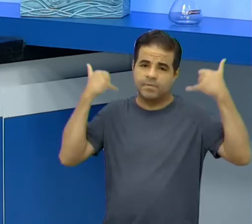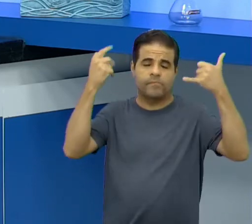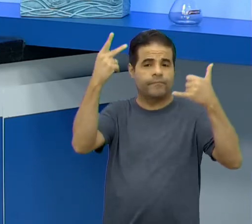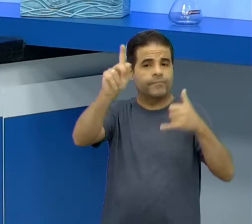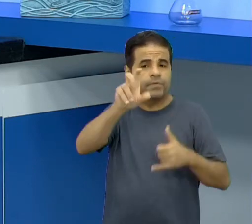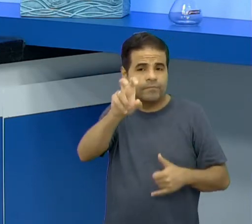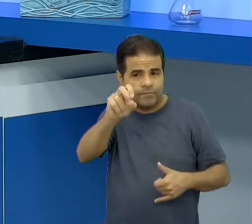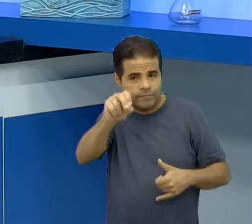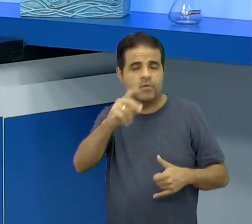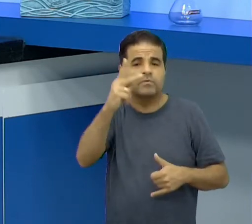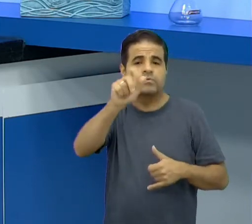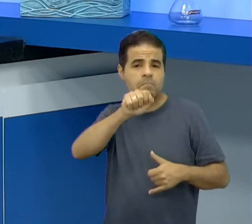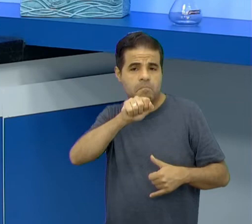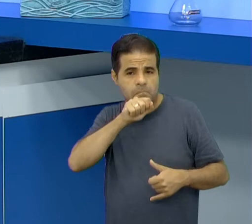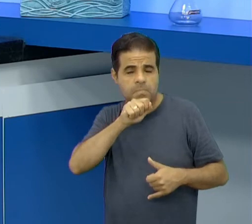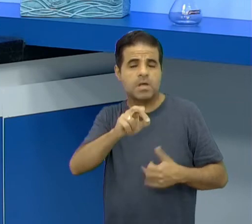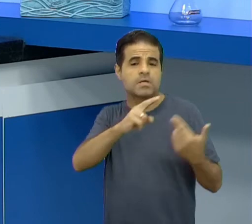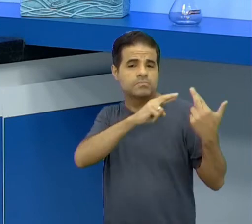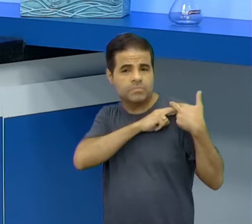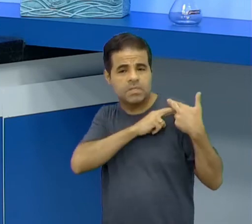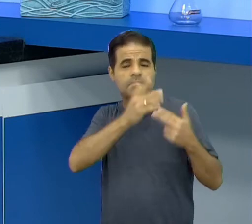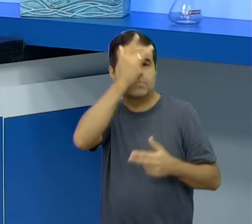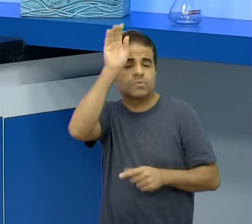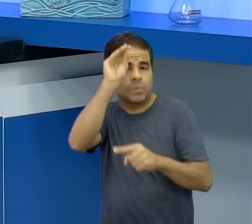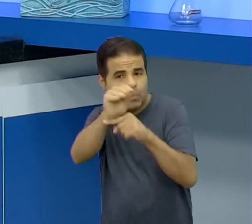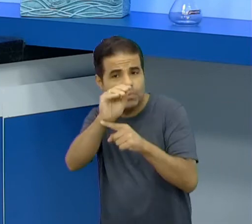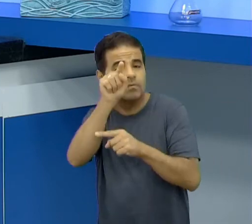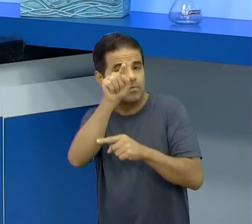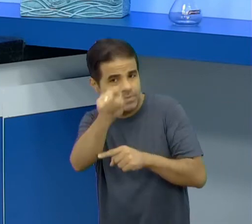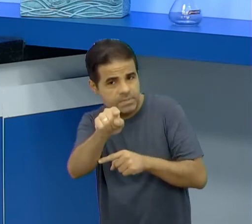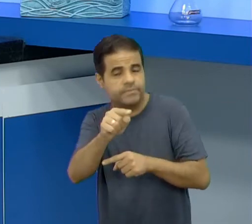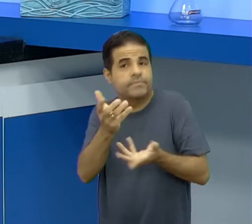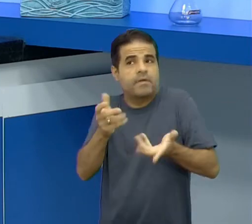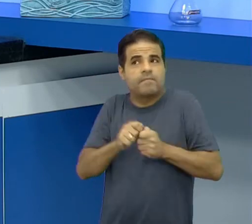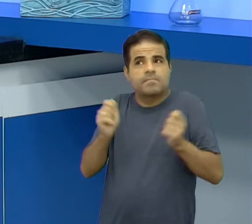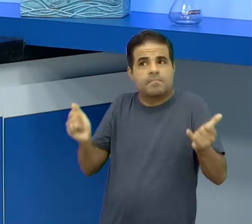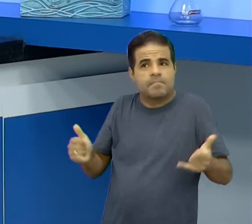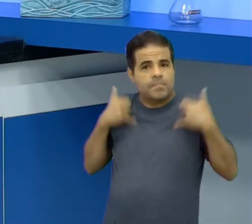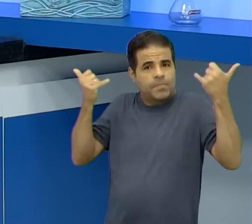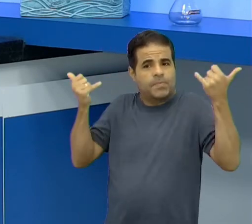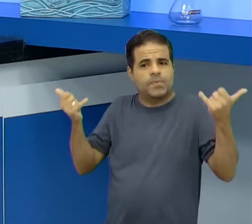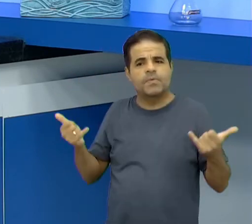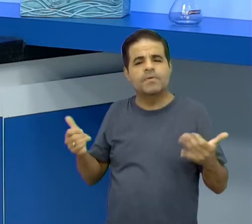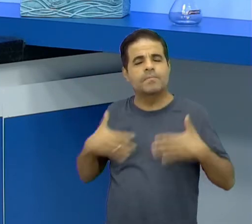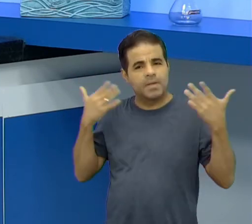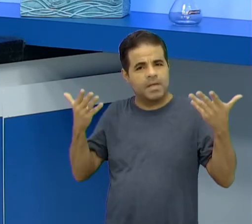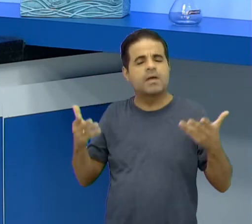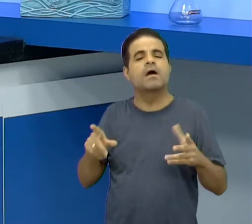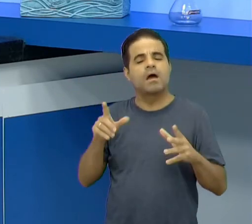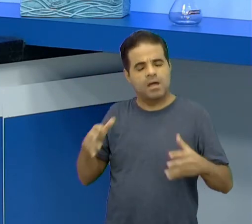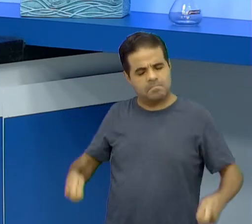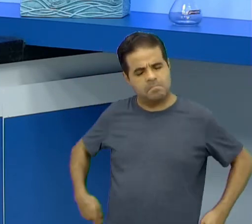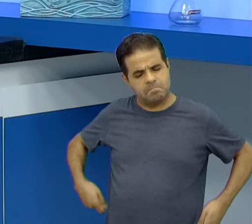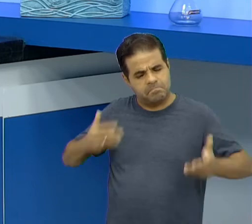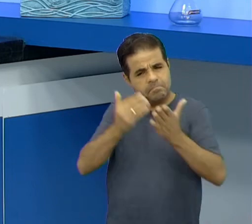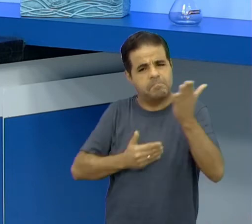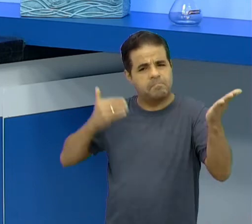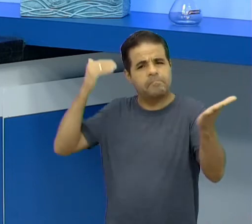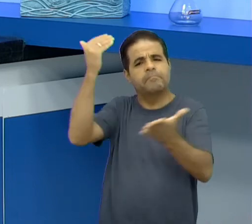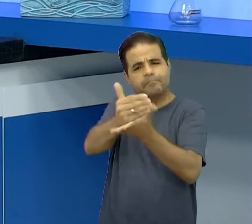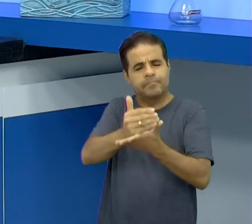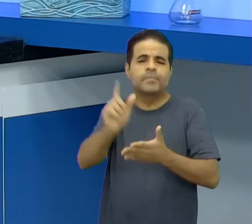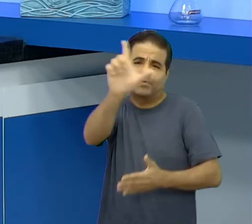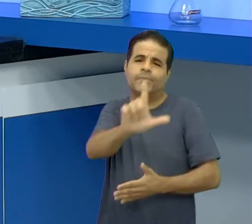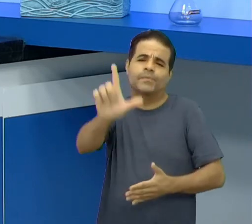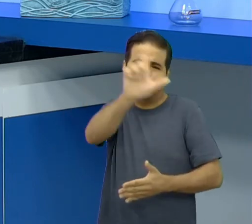avó, o aniversário da sua mãe, do responsável aí que cuida de você, e você quer fazer uma surpresa especial, aí você gasta um pouco mais, claro,